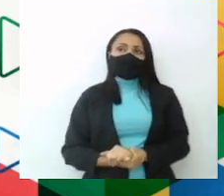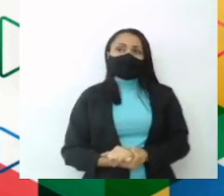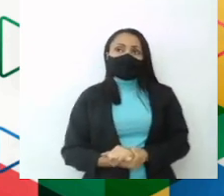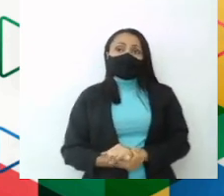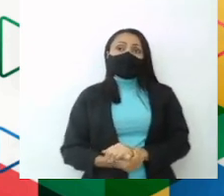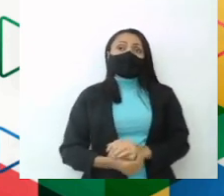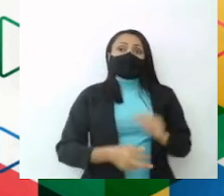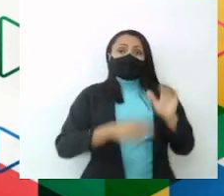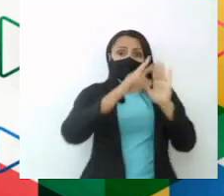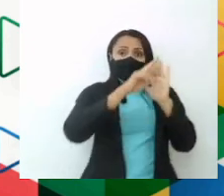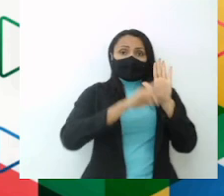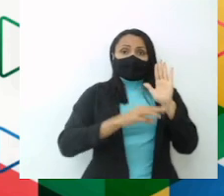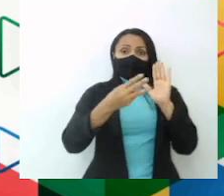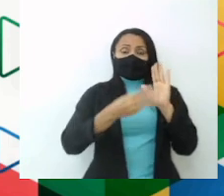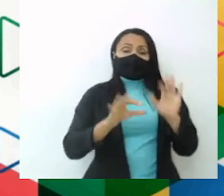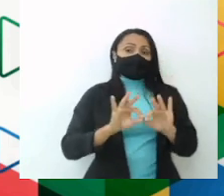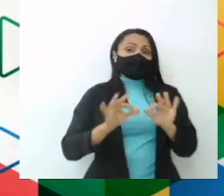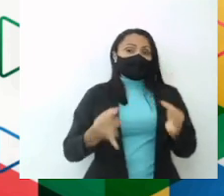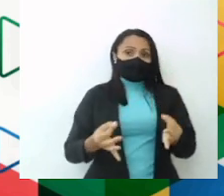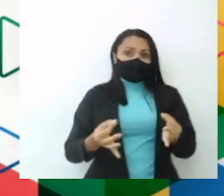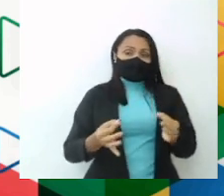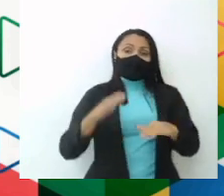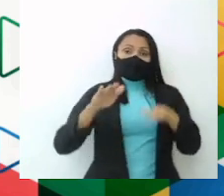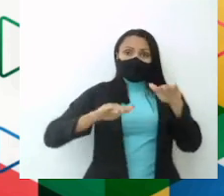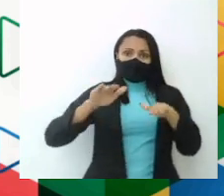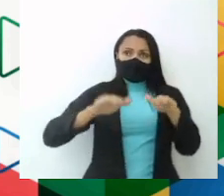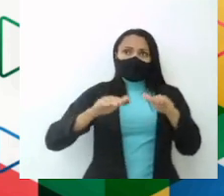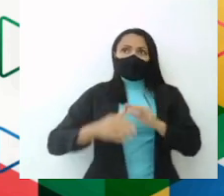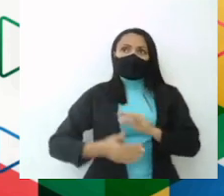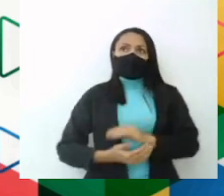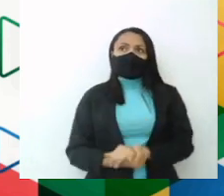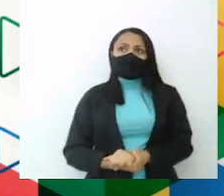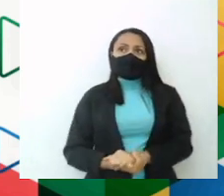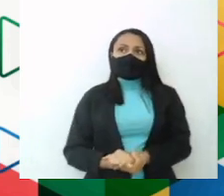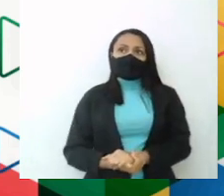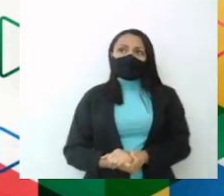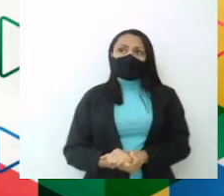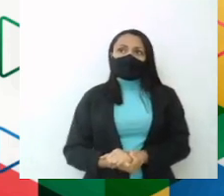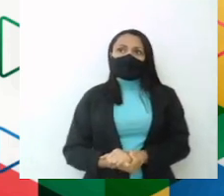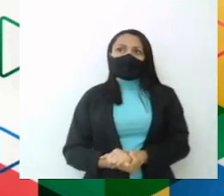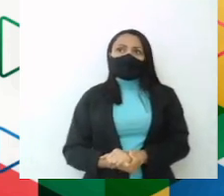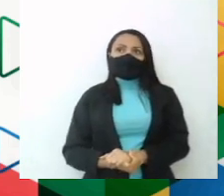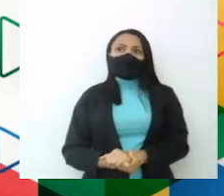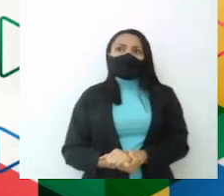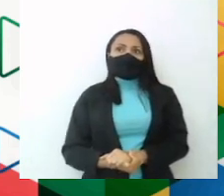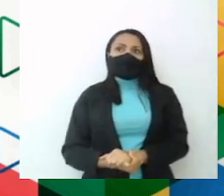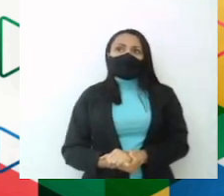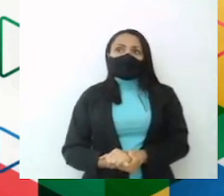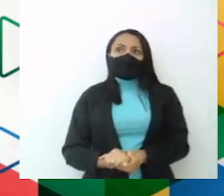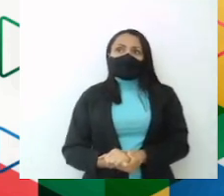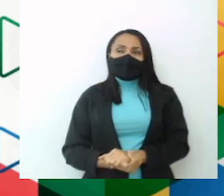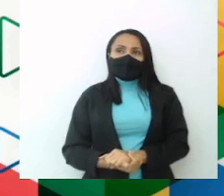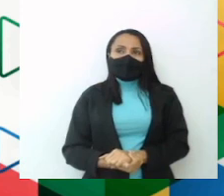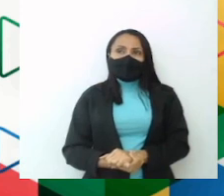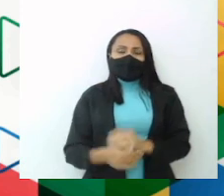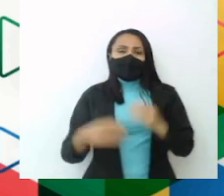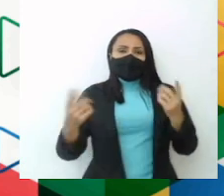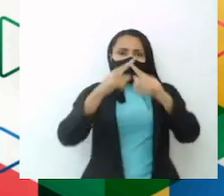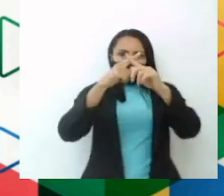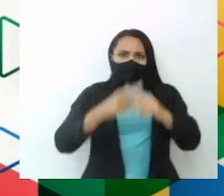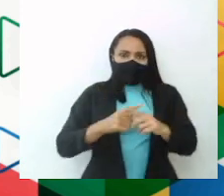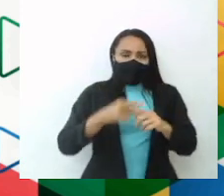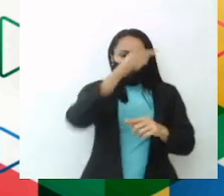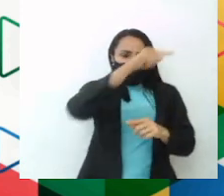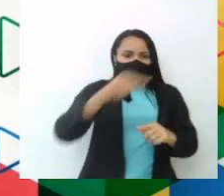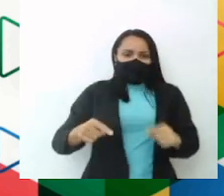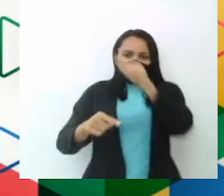3 é simples e diretamente proporcional, a gente pode fazer a multiplicação cruzada.